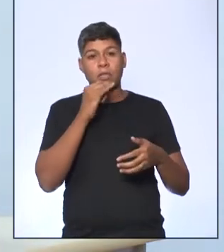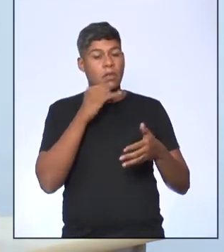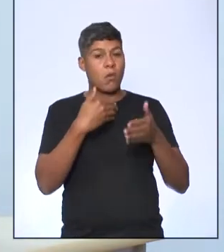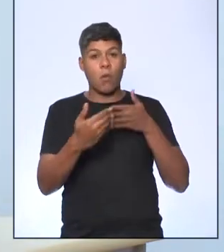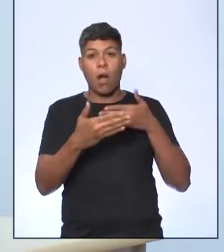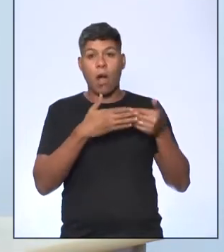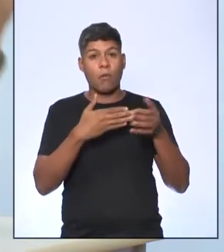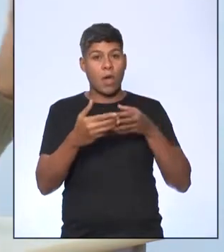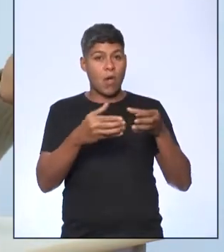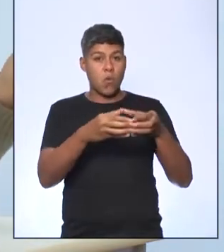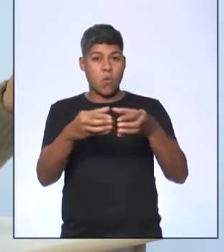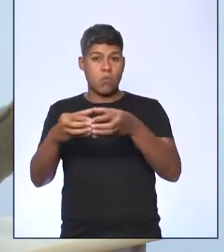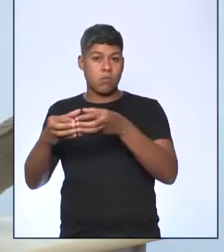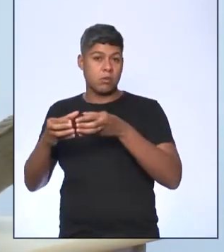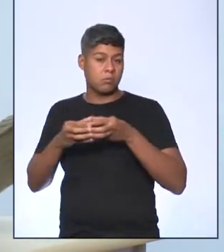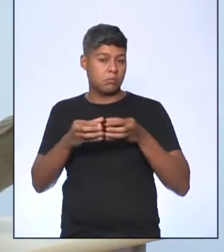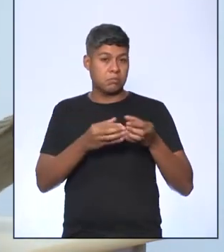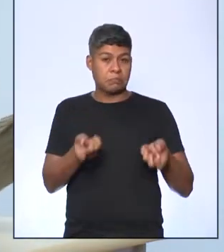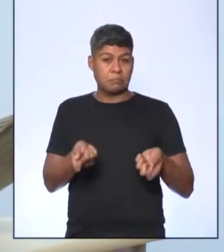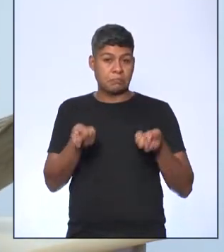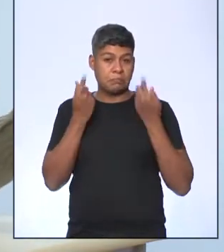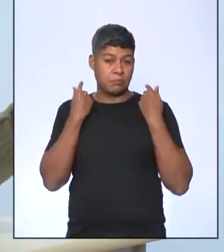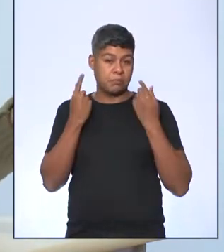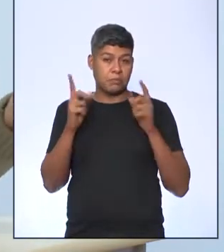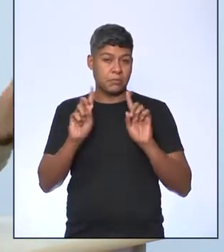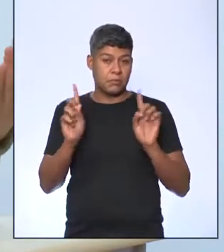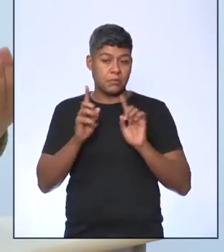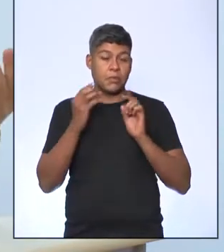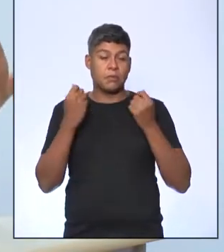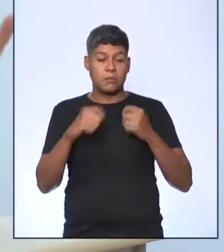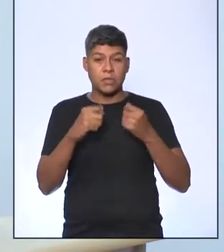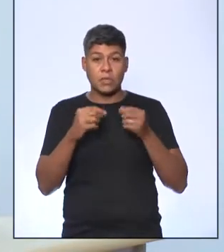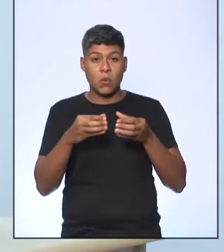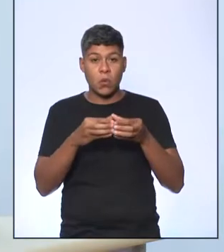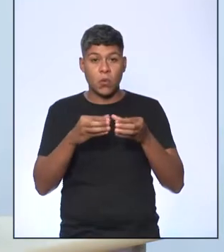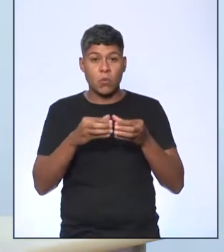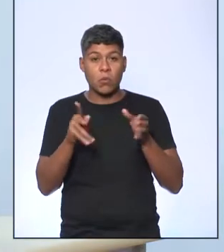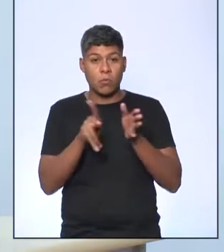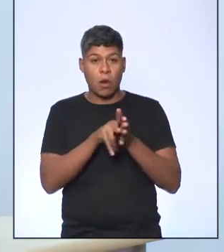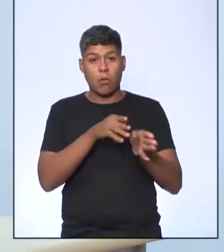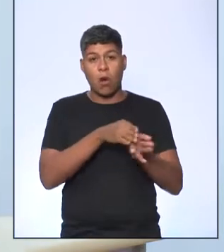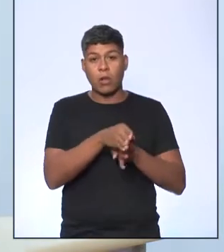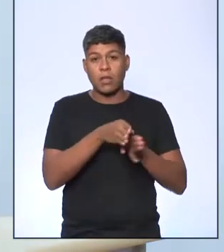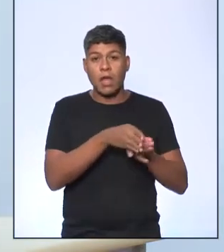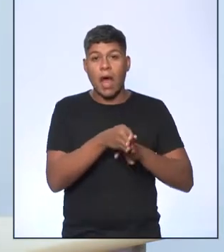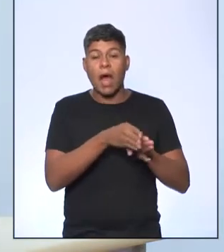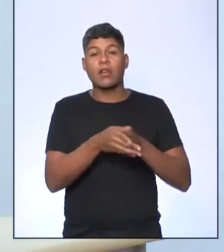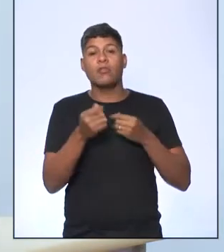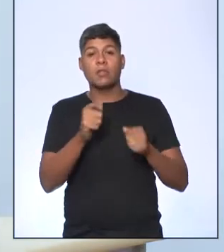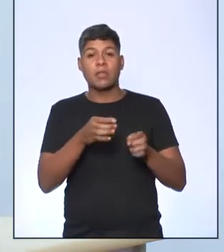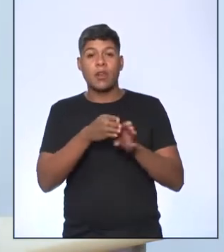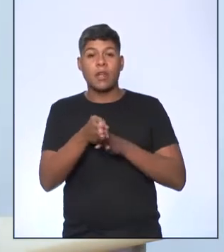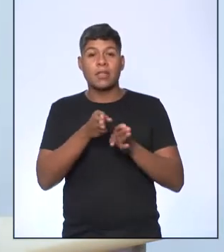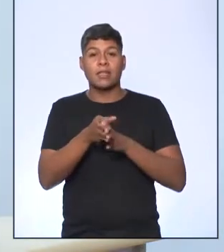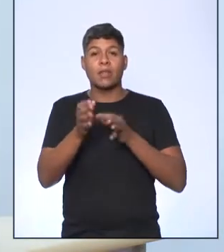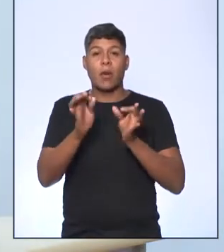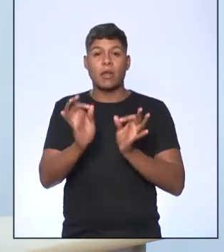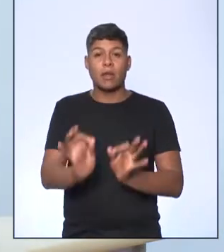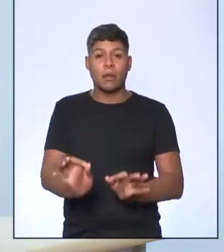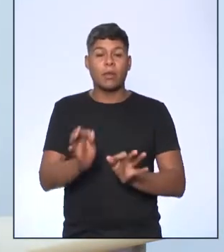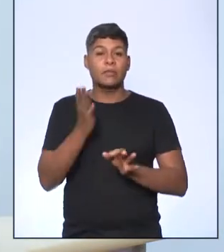em qualquer grupo, senão tanto faz, tanto fez eu ter separado. Então, vai ter que ser um grupo orientado, tem que ter uma orientação adequada.